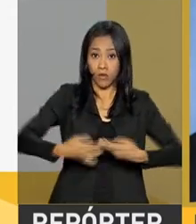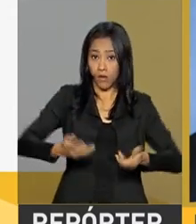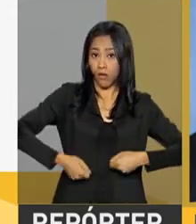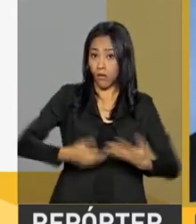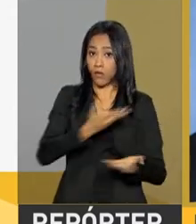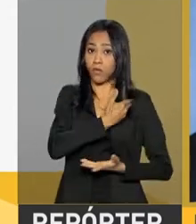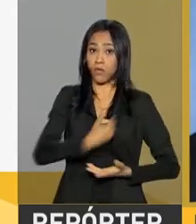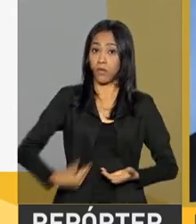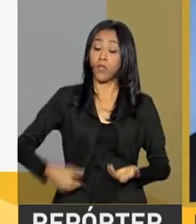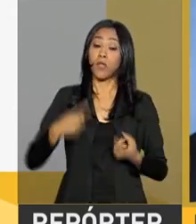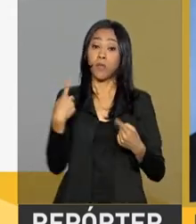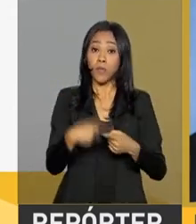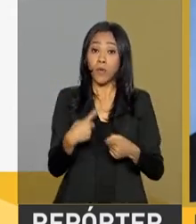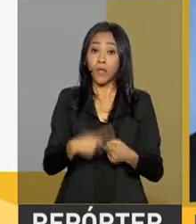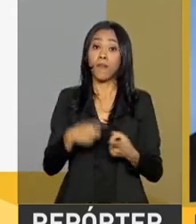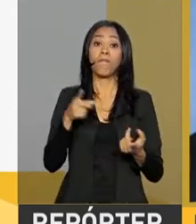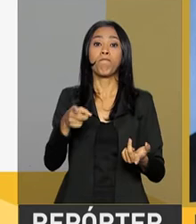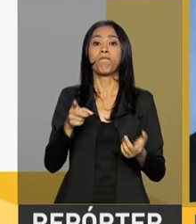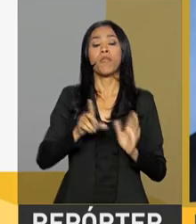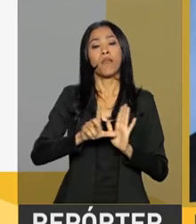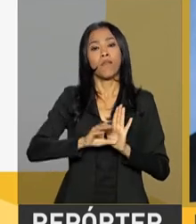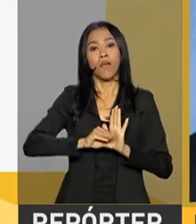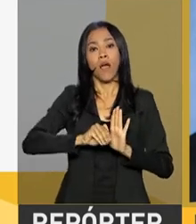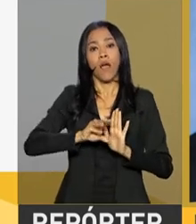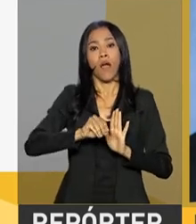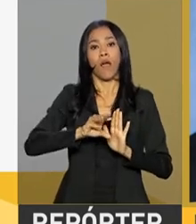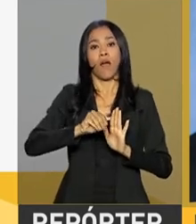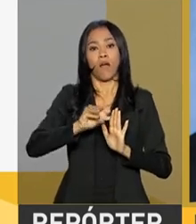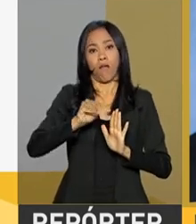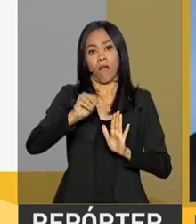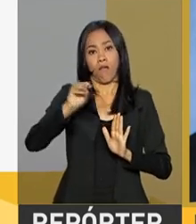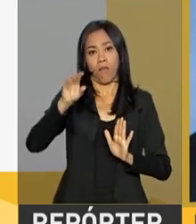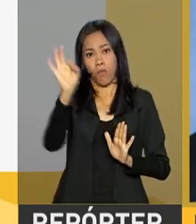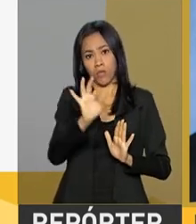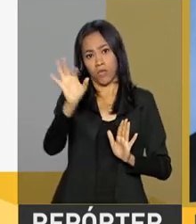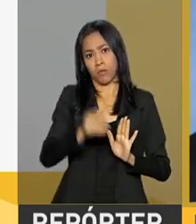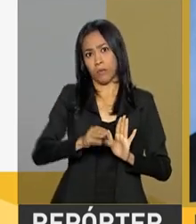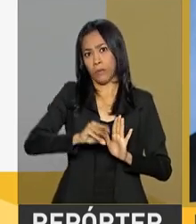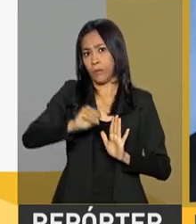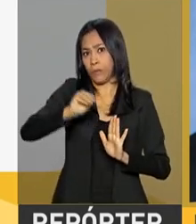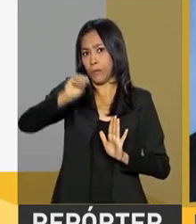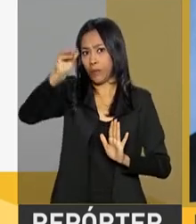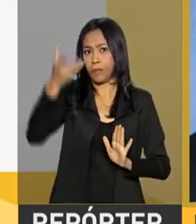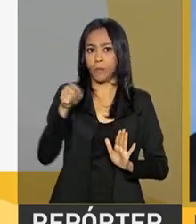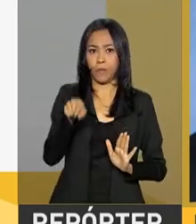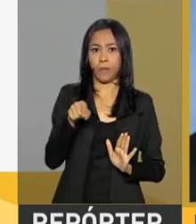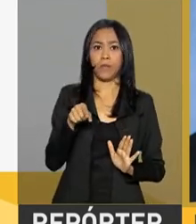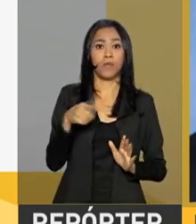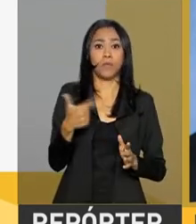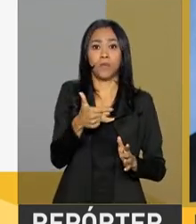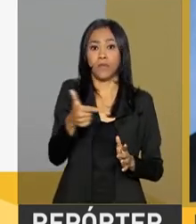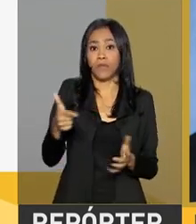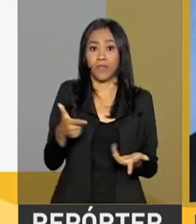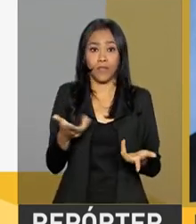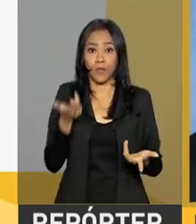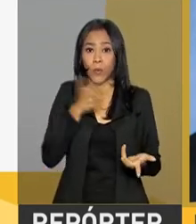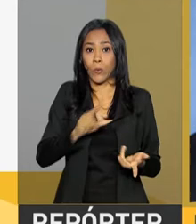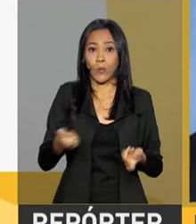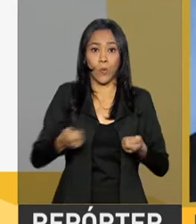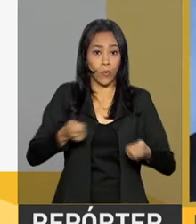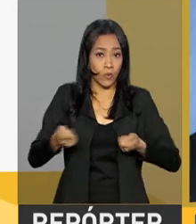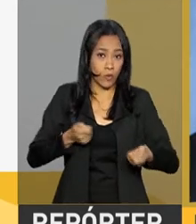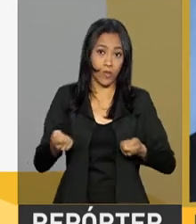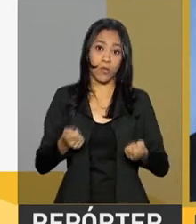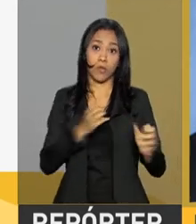descansou obrigatórias que crescem as possibilidades de controle do executivo sobre os